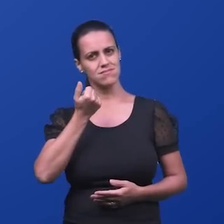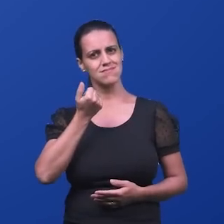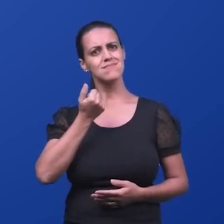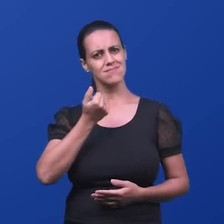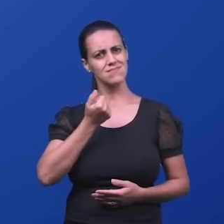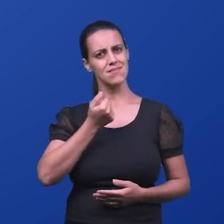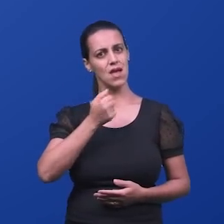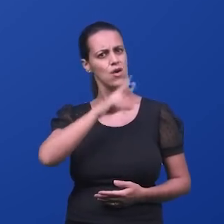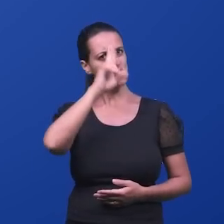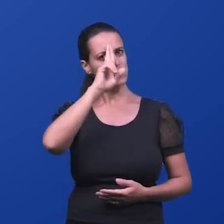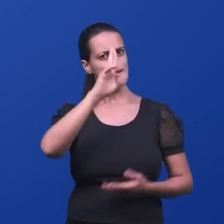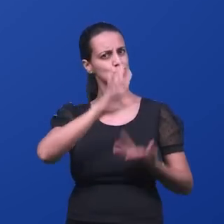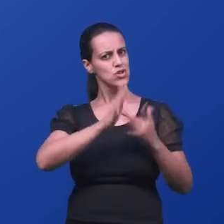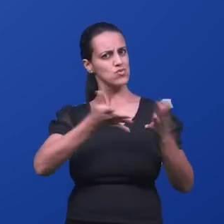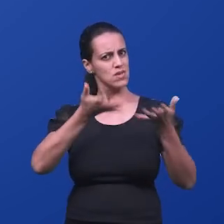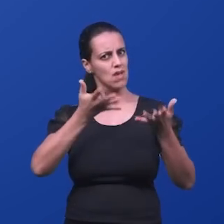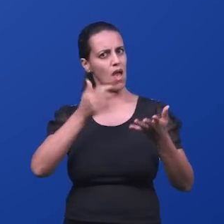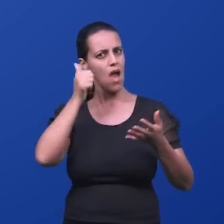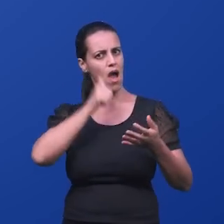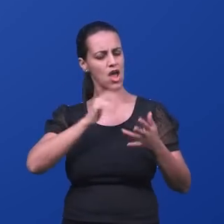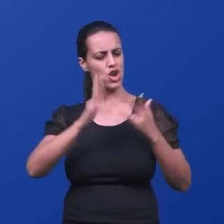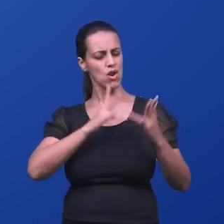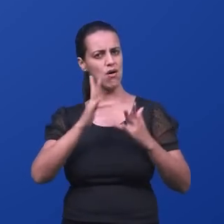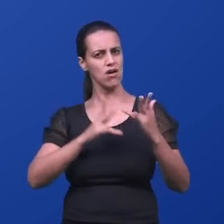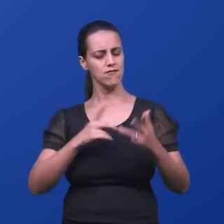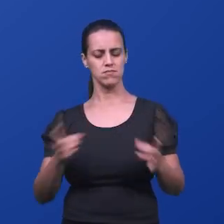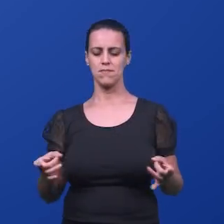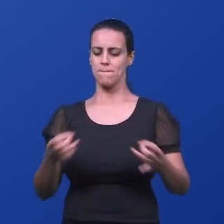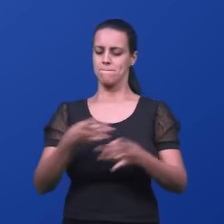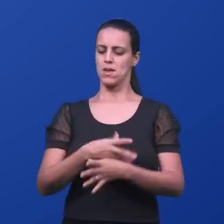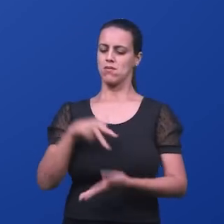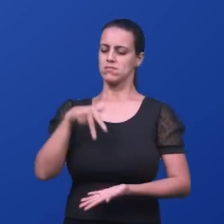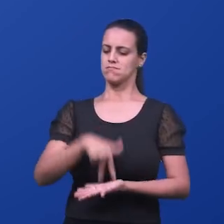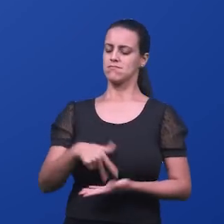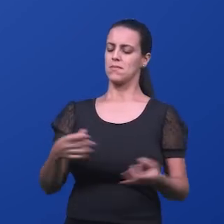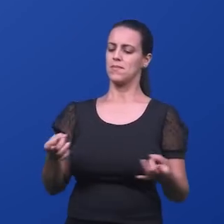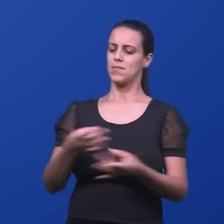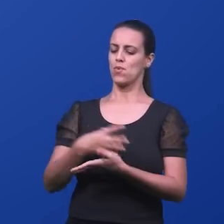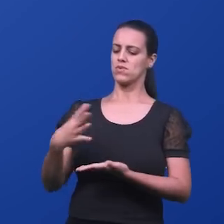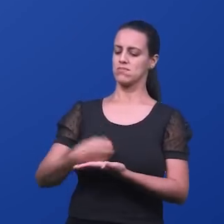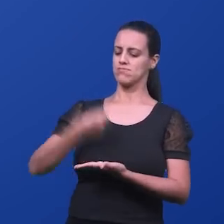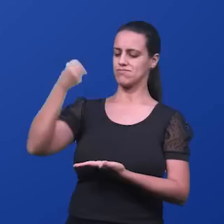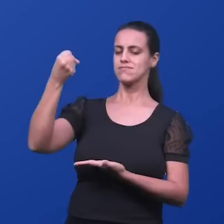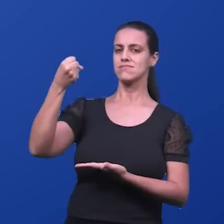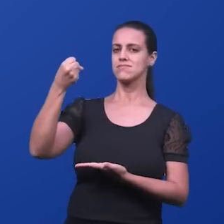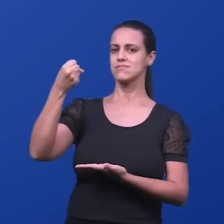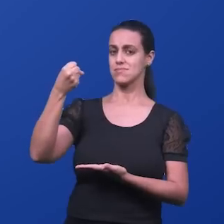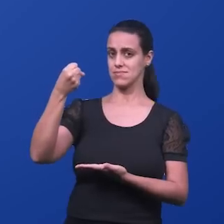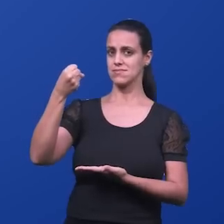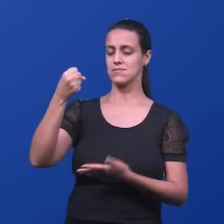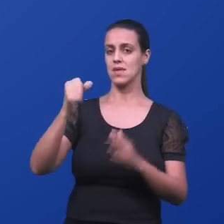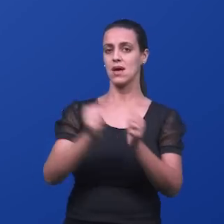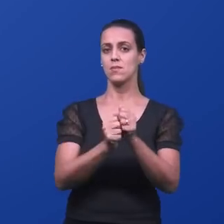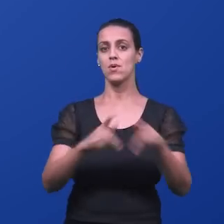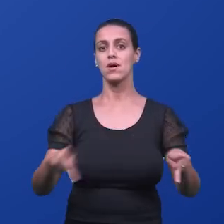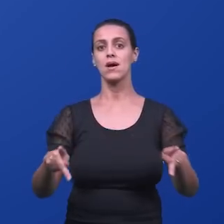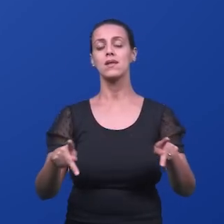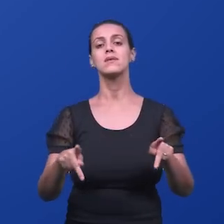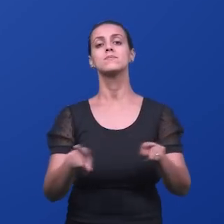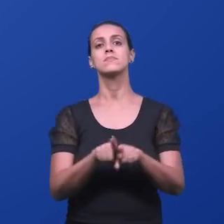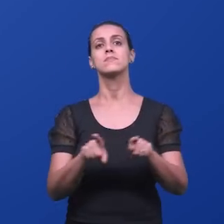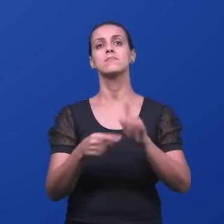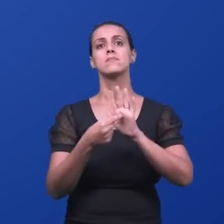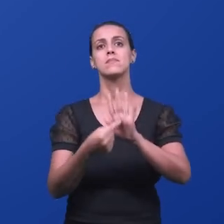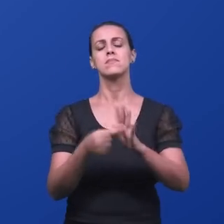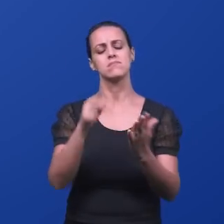a posição que o Senhor Jesus requer da noiva, que ela esteja pronta e preparada para o arrebatamento. E em Apocalipse